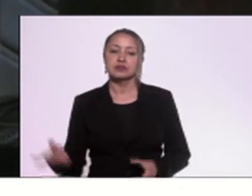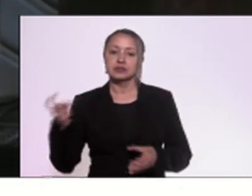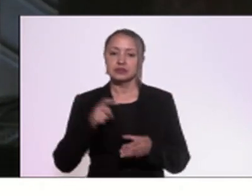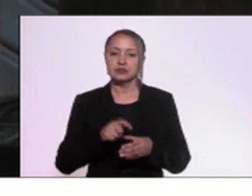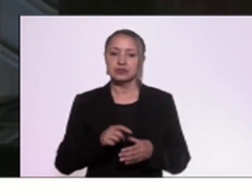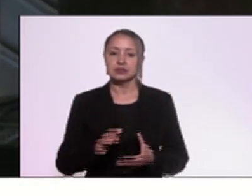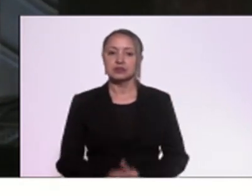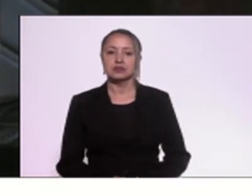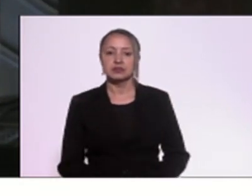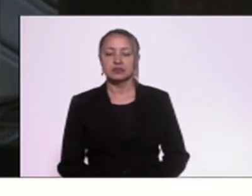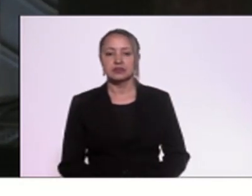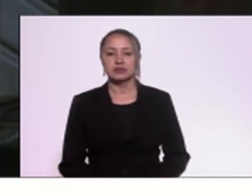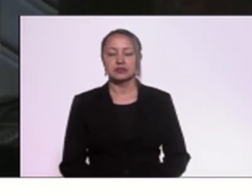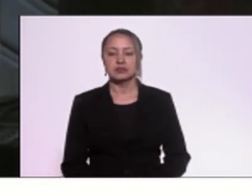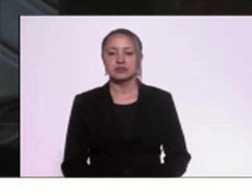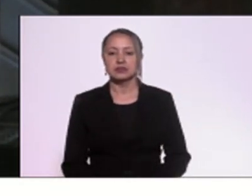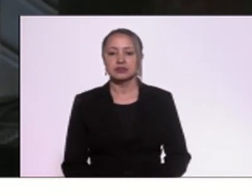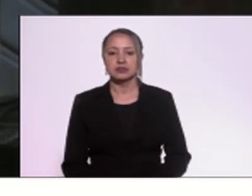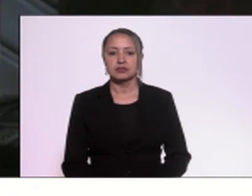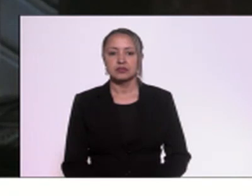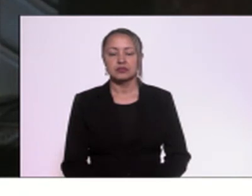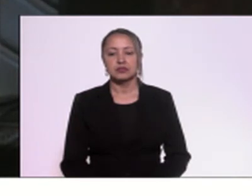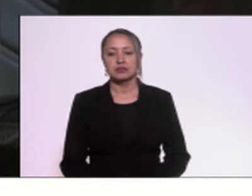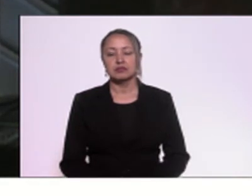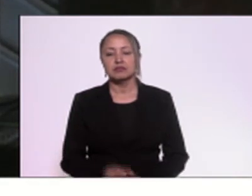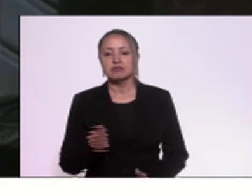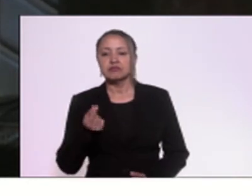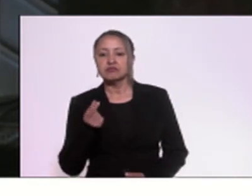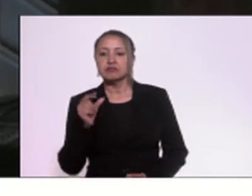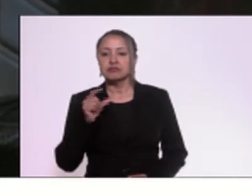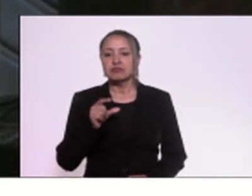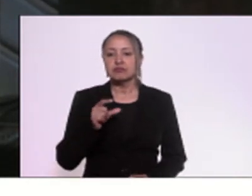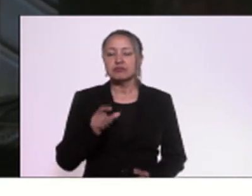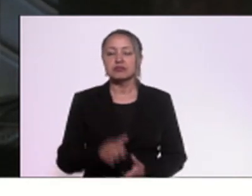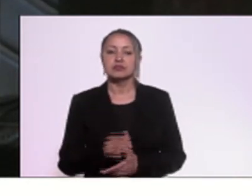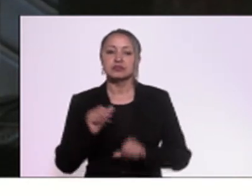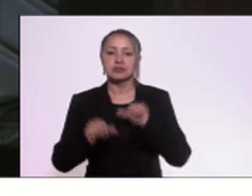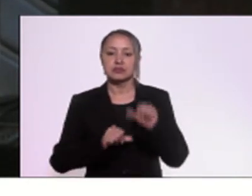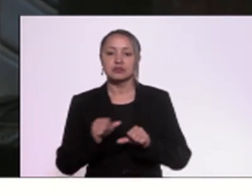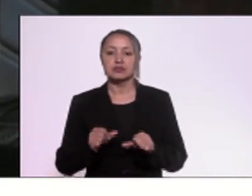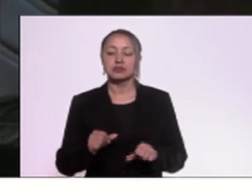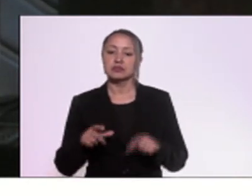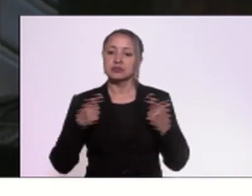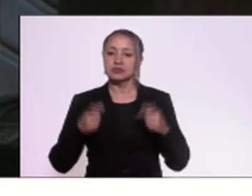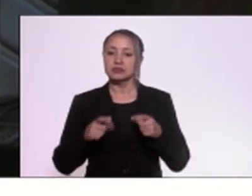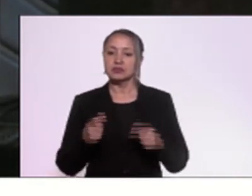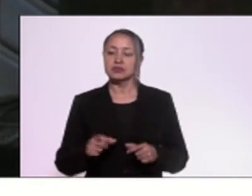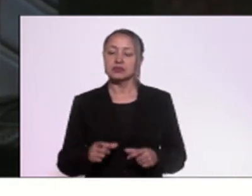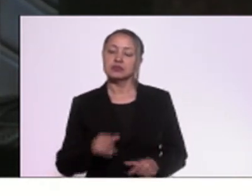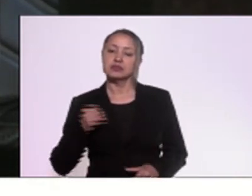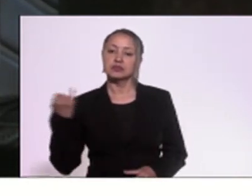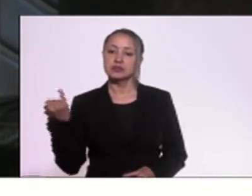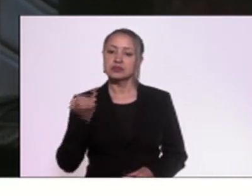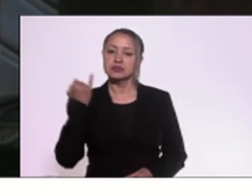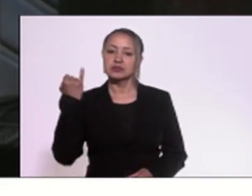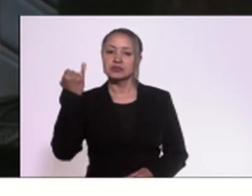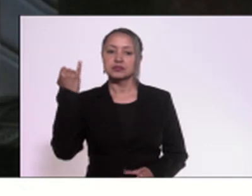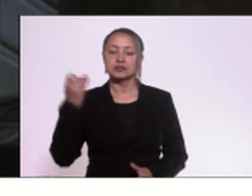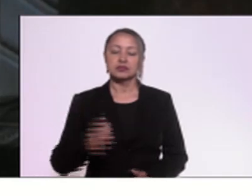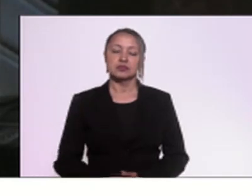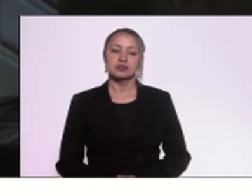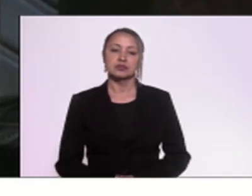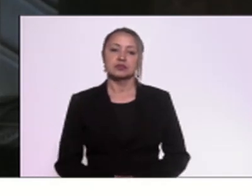aí eu fico pensando, que momento é esse que a gente vive? Vinícius, eu estou preocupada com vocês. Tem uma PEC, uma